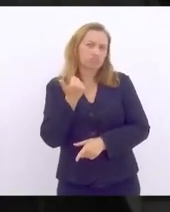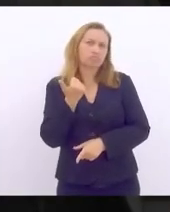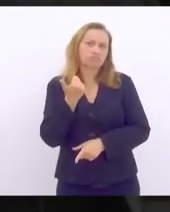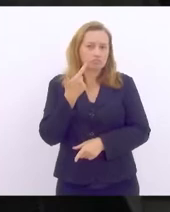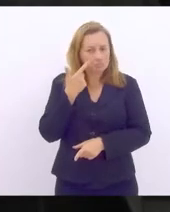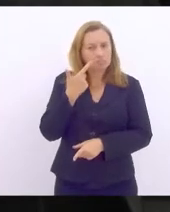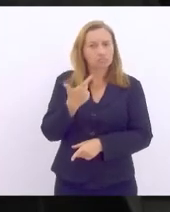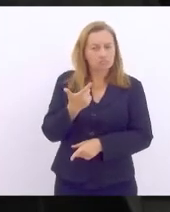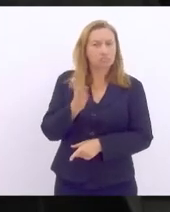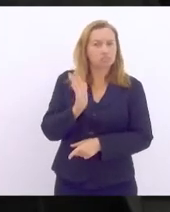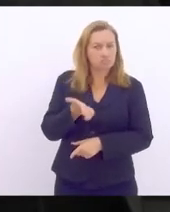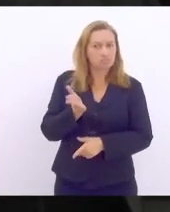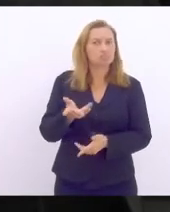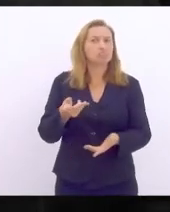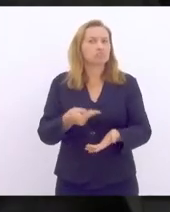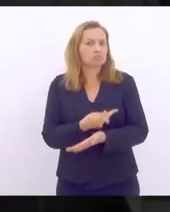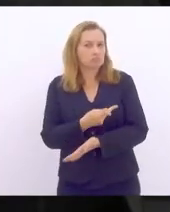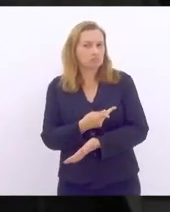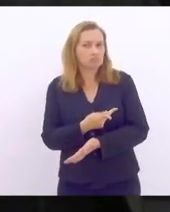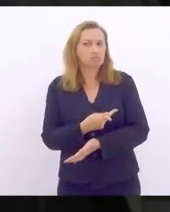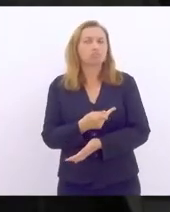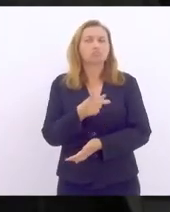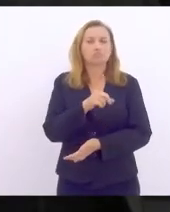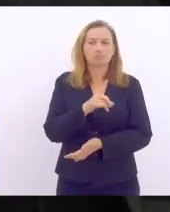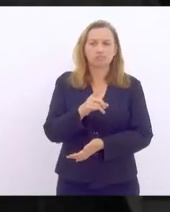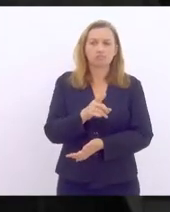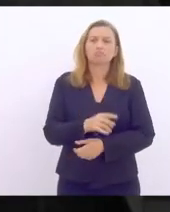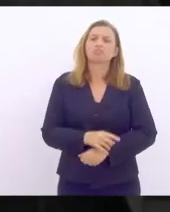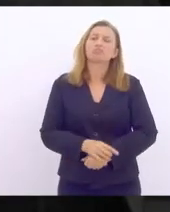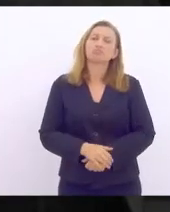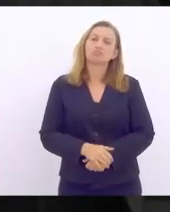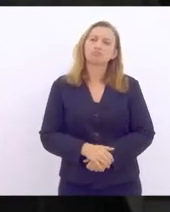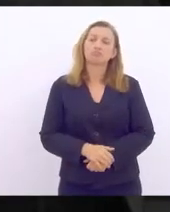os sintomas na presente data